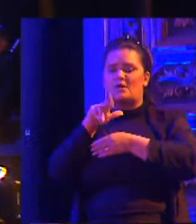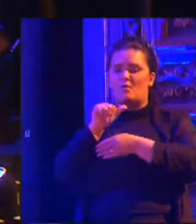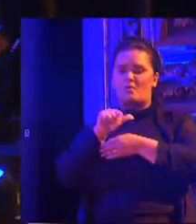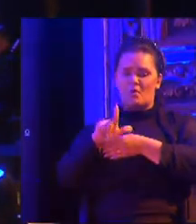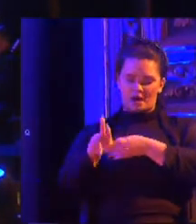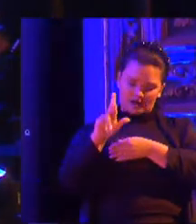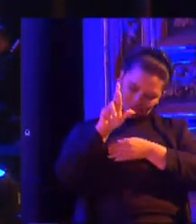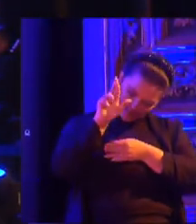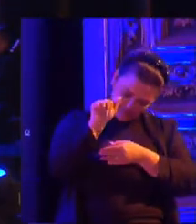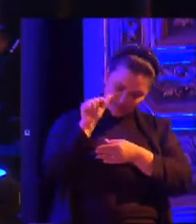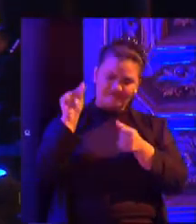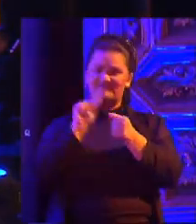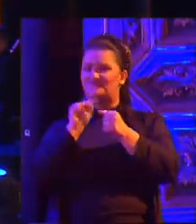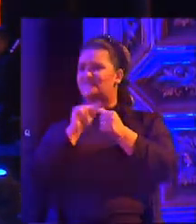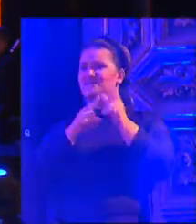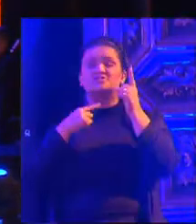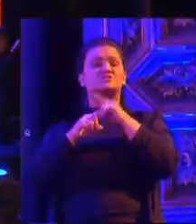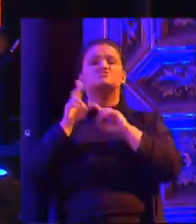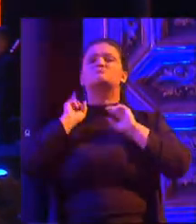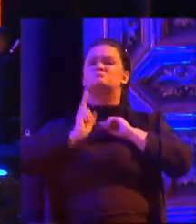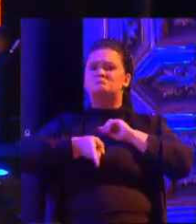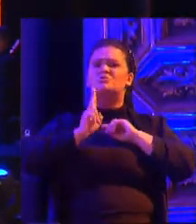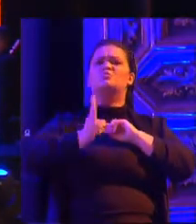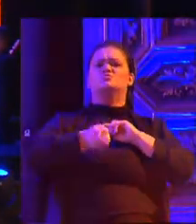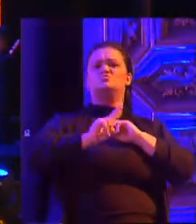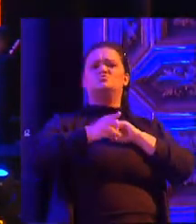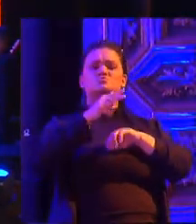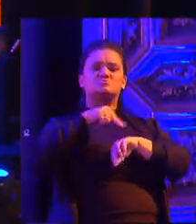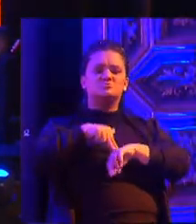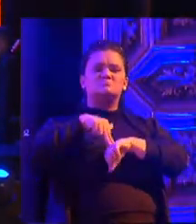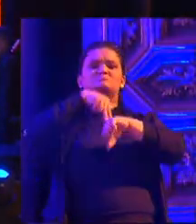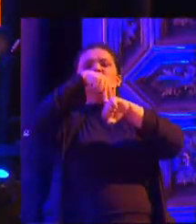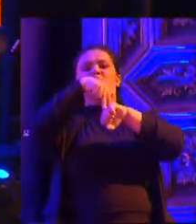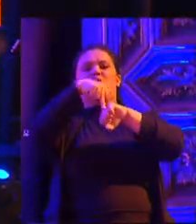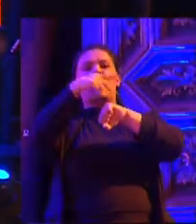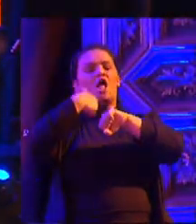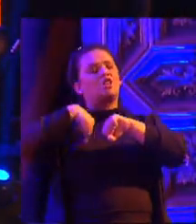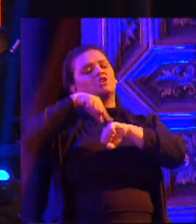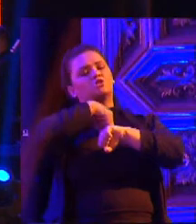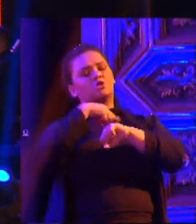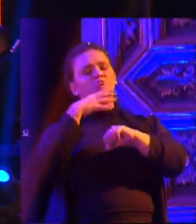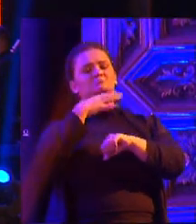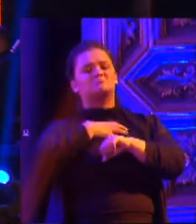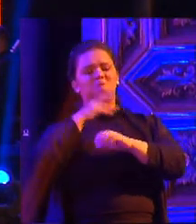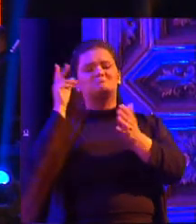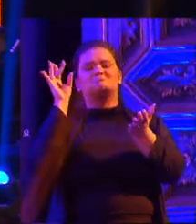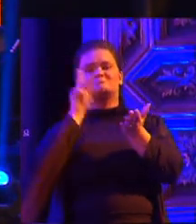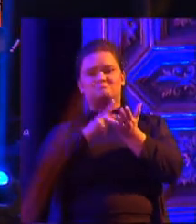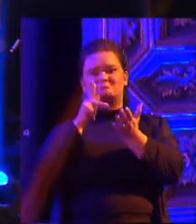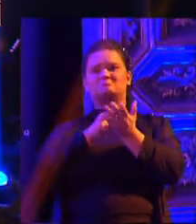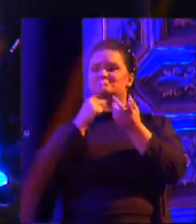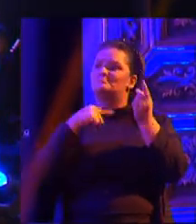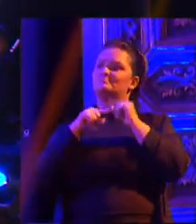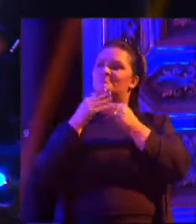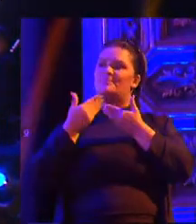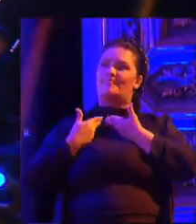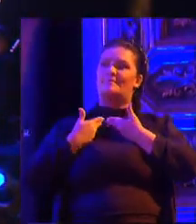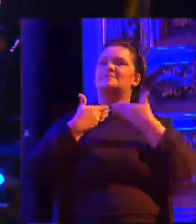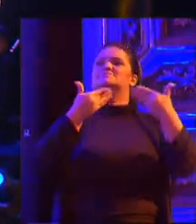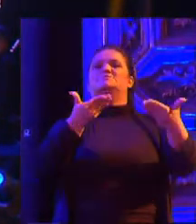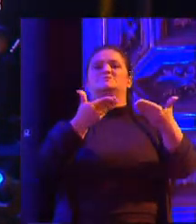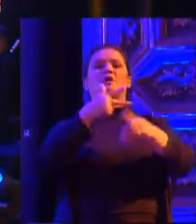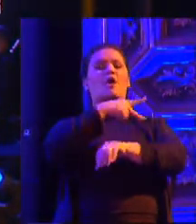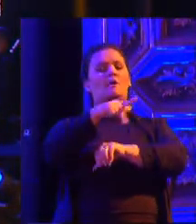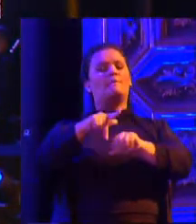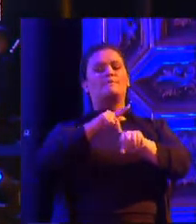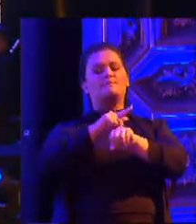músicos que fazem com que a gente permaneça de pé com a nossa música verdadeira. E eu dedico, nós dedicamos esse